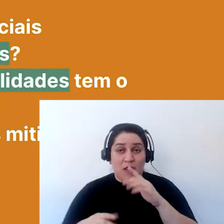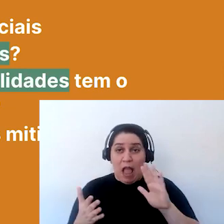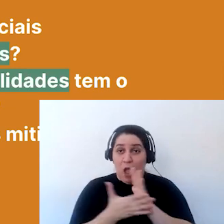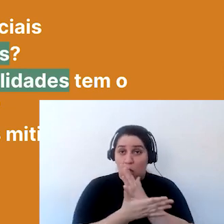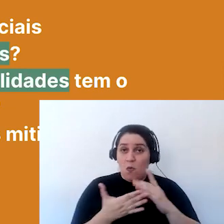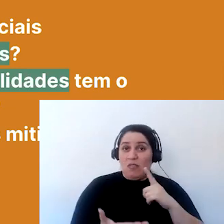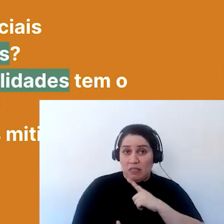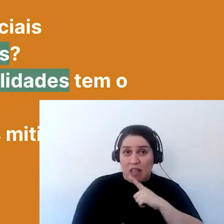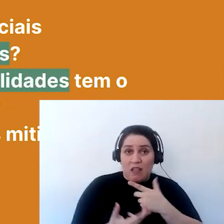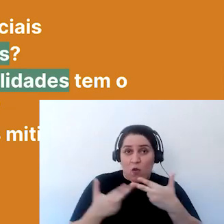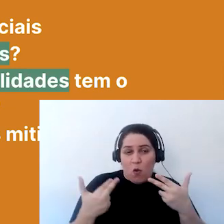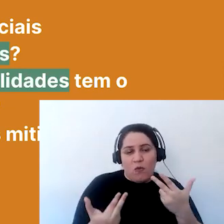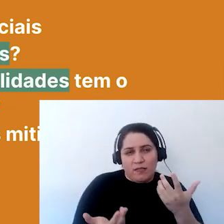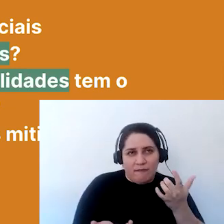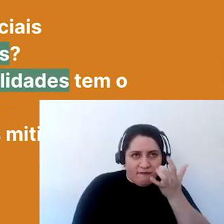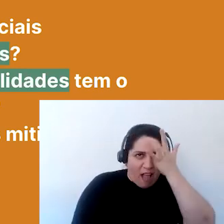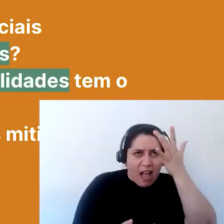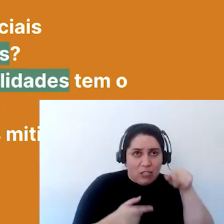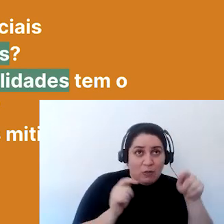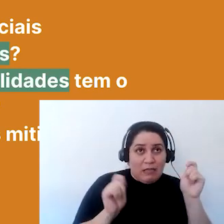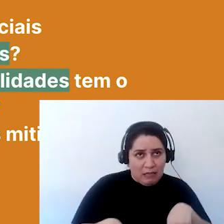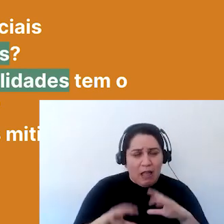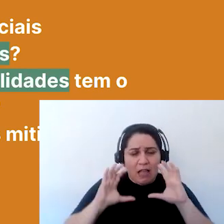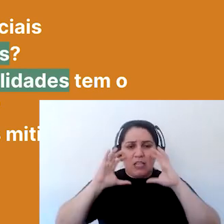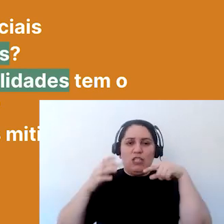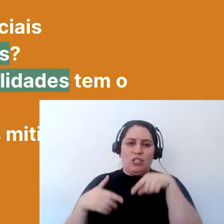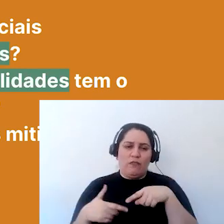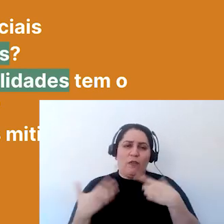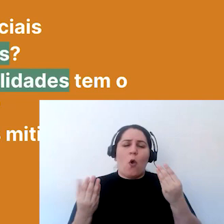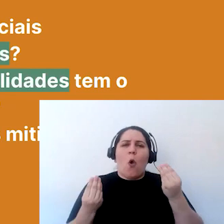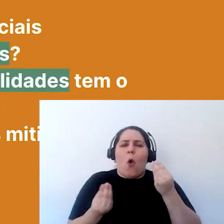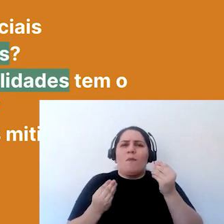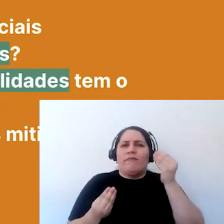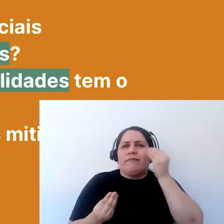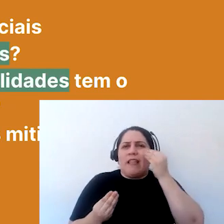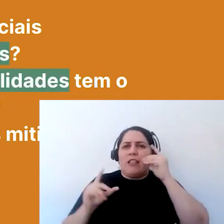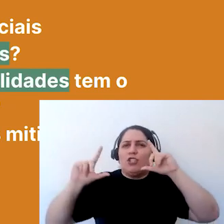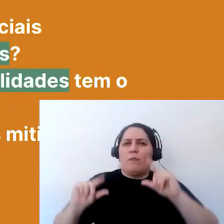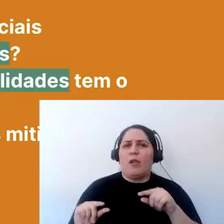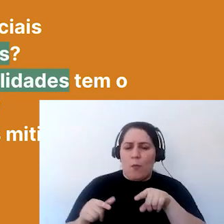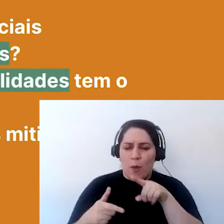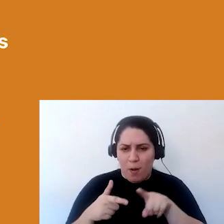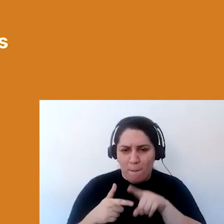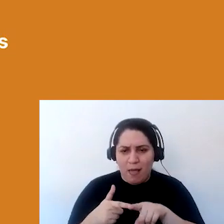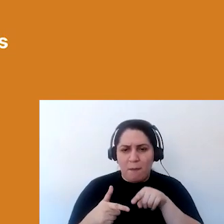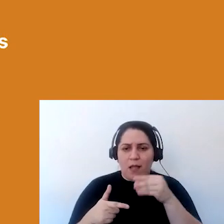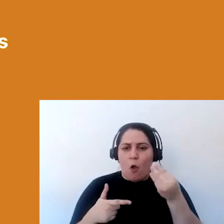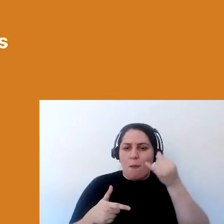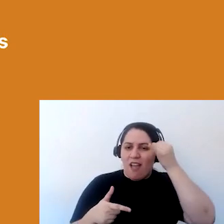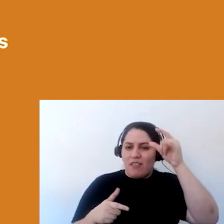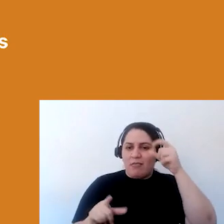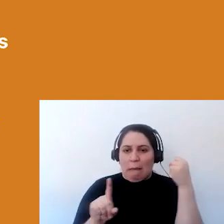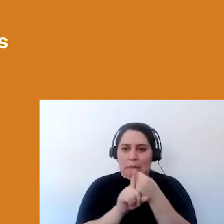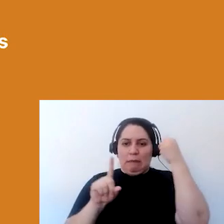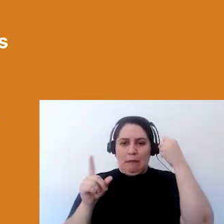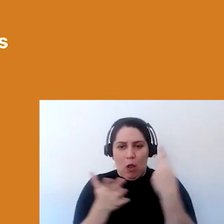ser exploradas? Como que a gente faz para mitigar o impacto que isso, caso isso aconteça, né? Então, são perguntas que é legal a